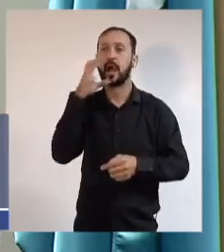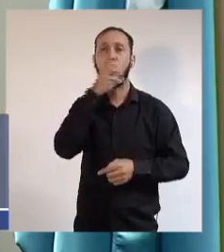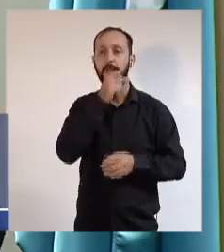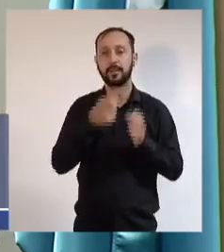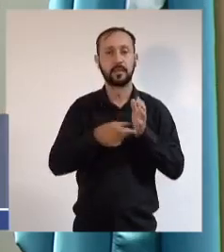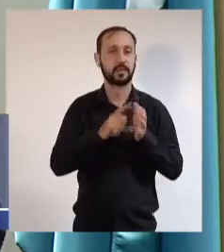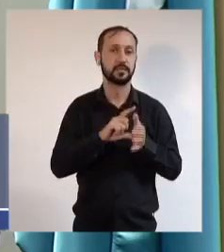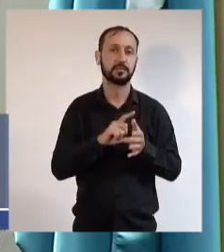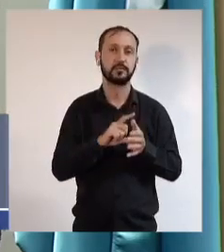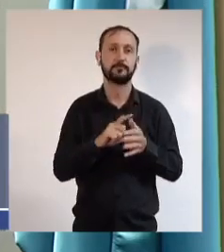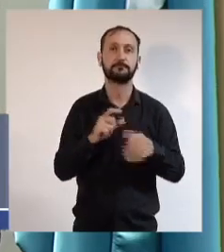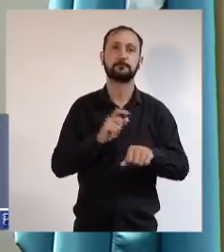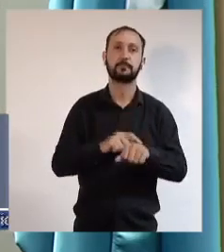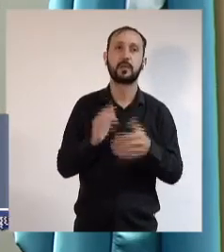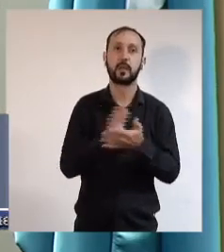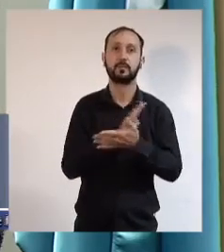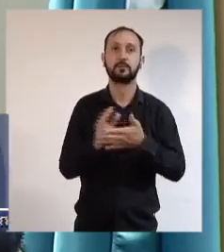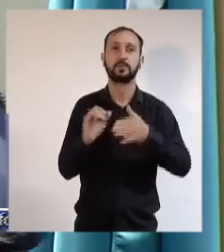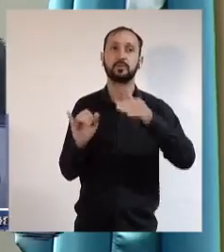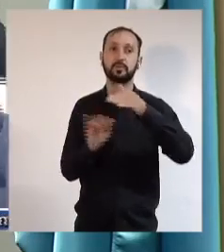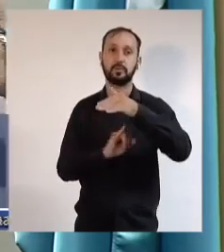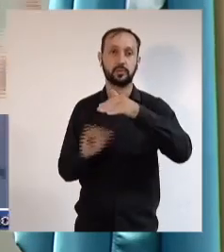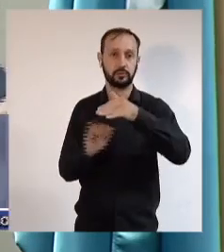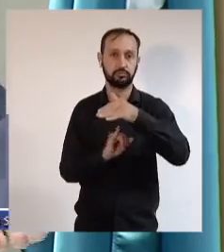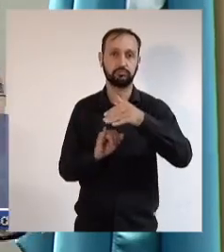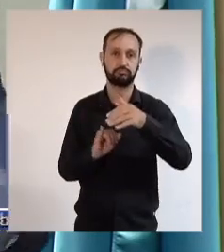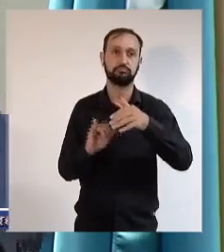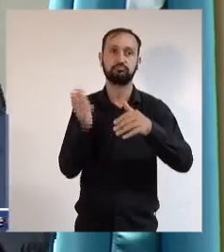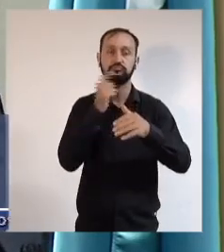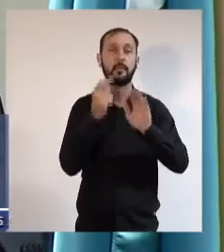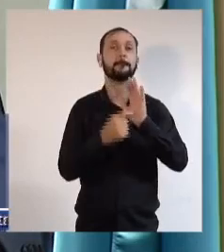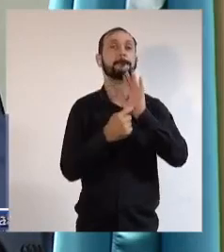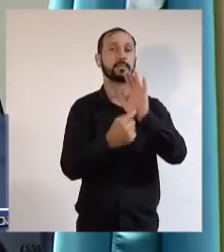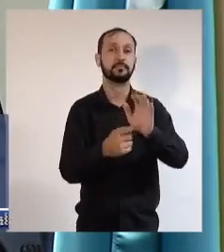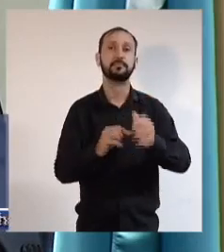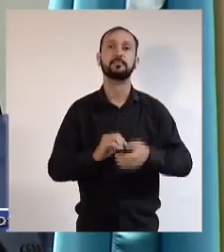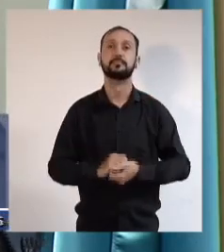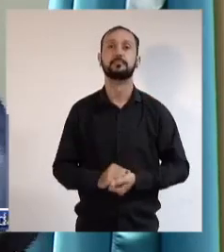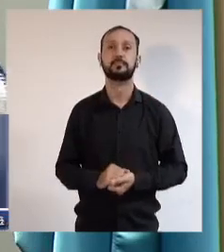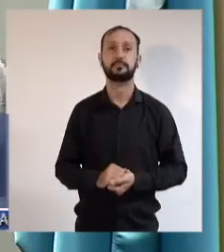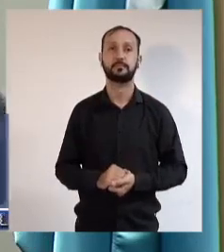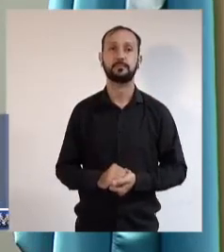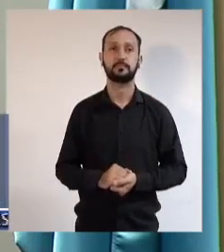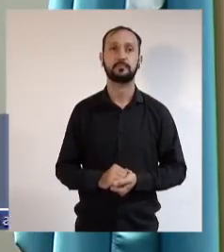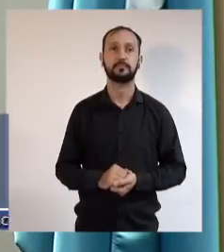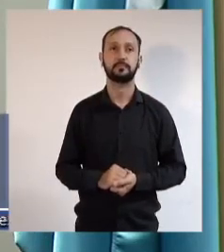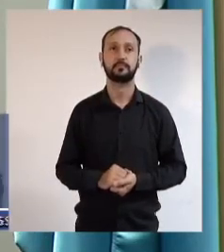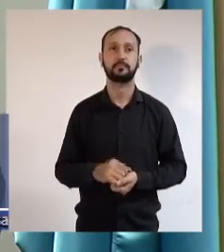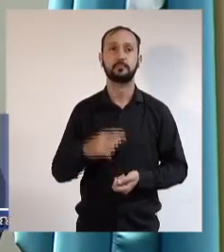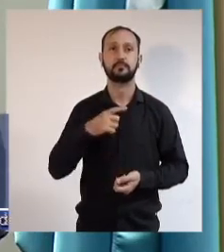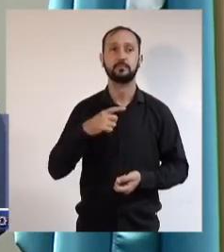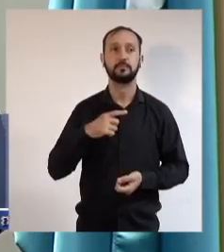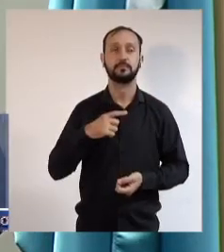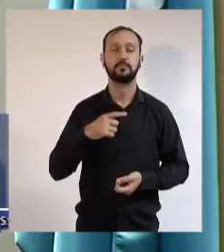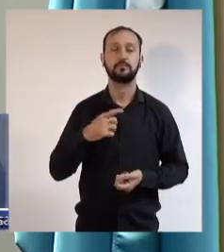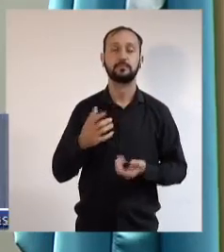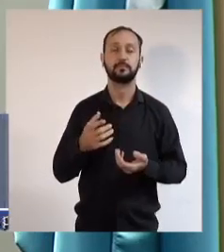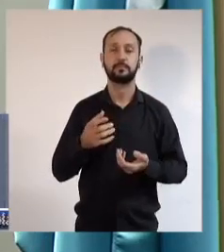entre algumas entidades para poder apresentar que já é